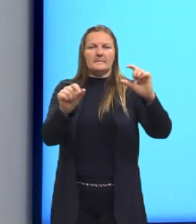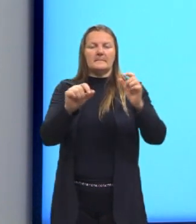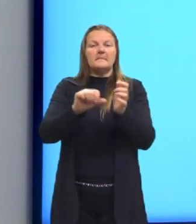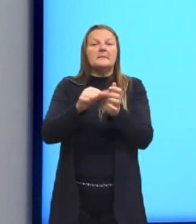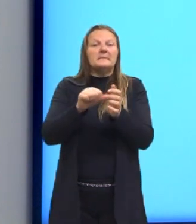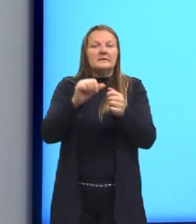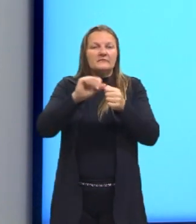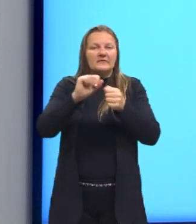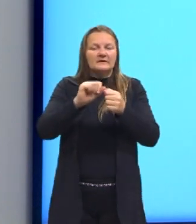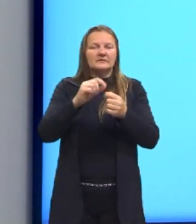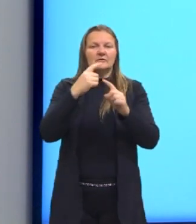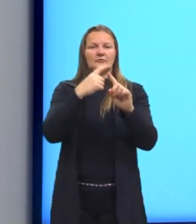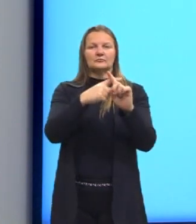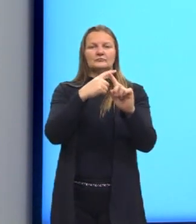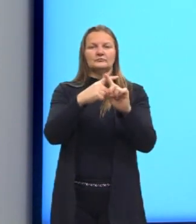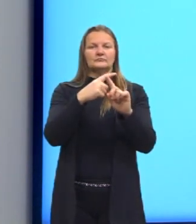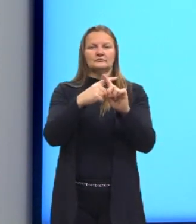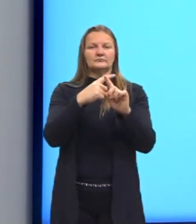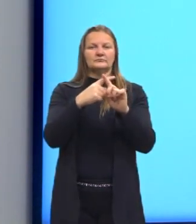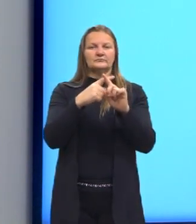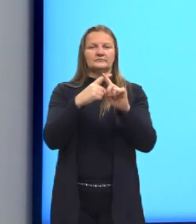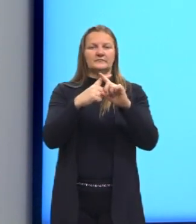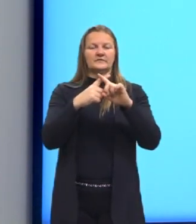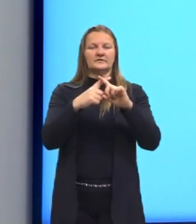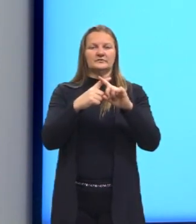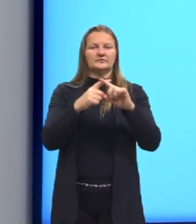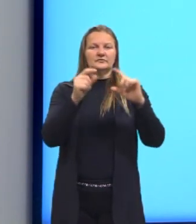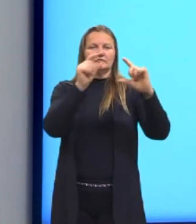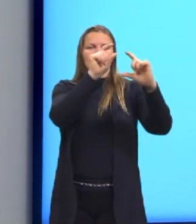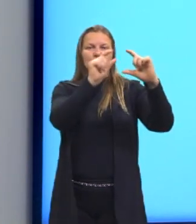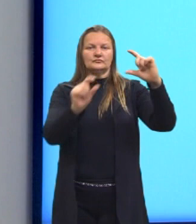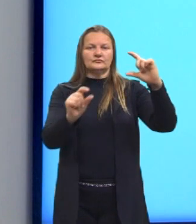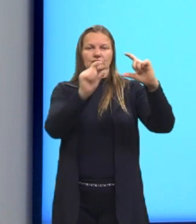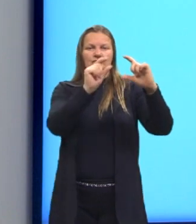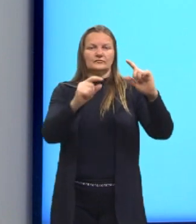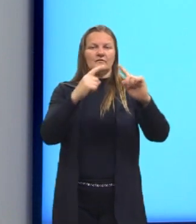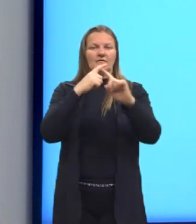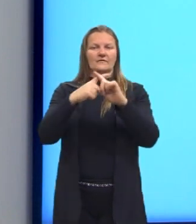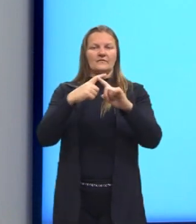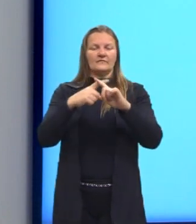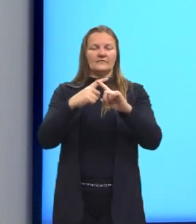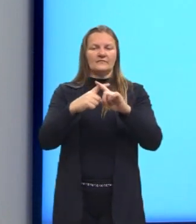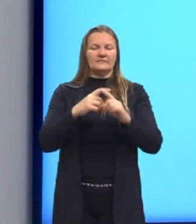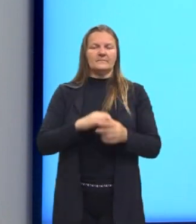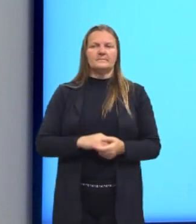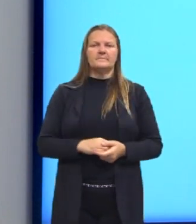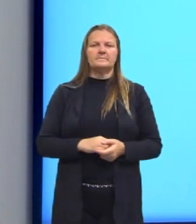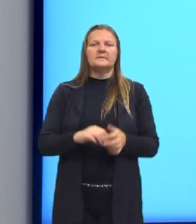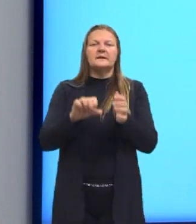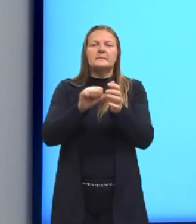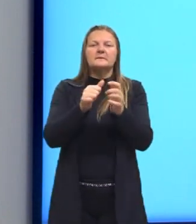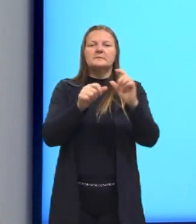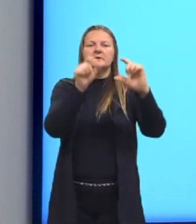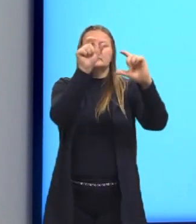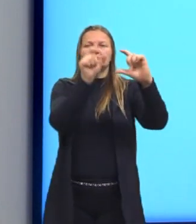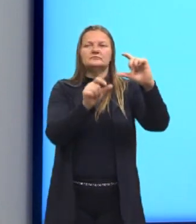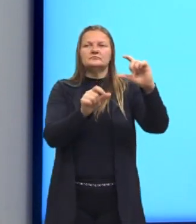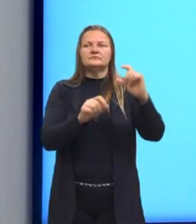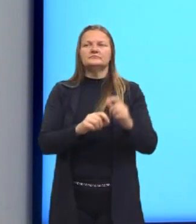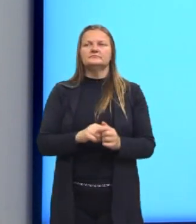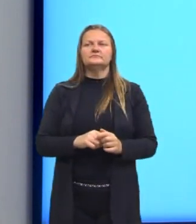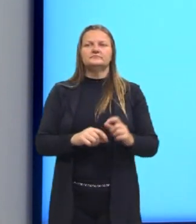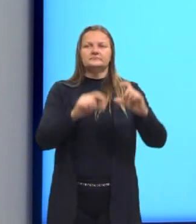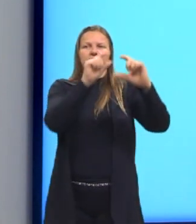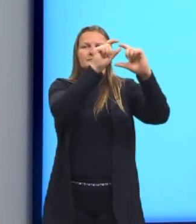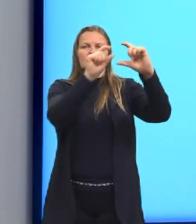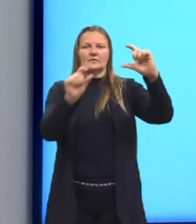de multiplicar os termos das diagonais. Tá? Primeira diagonal que a gente pode identificar aqui